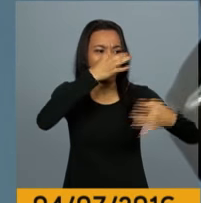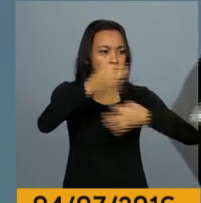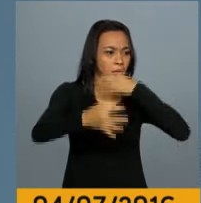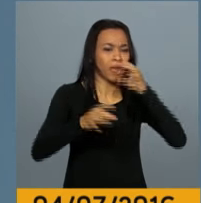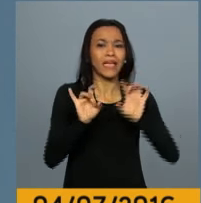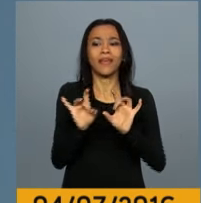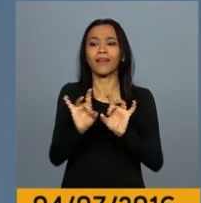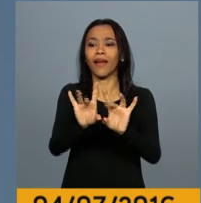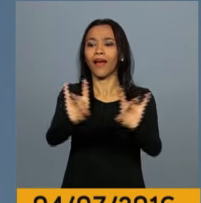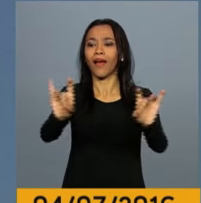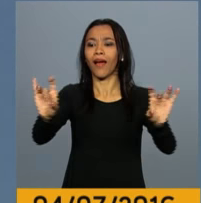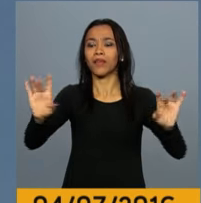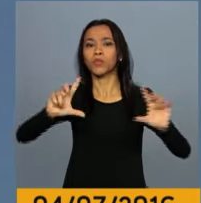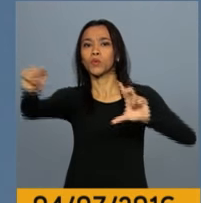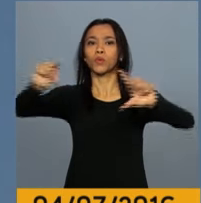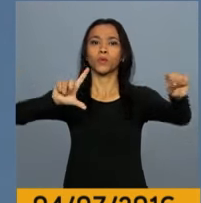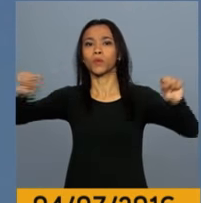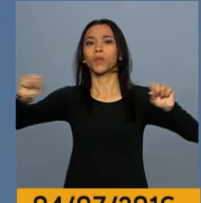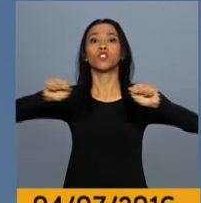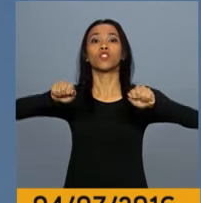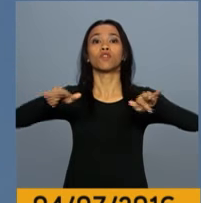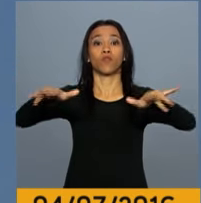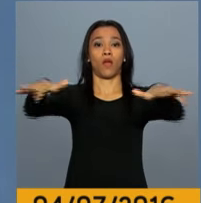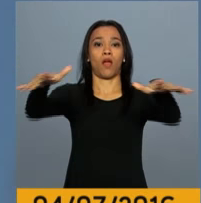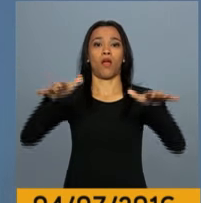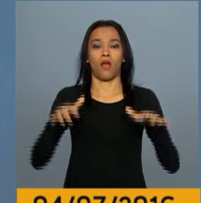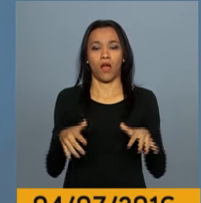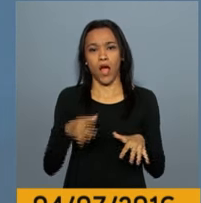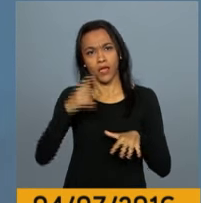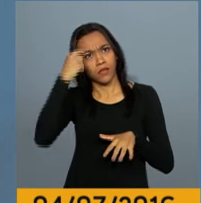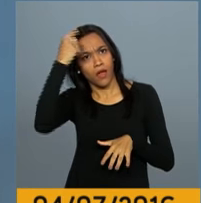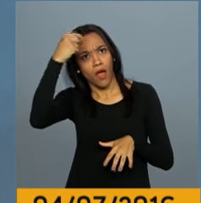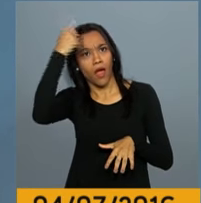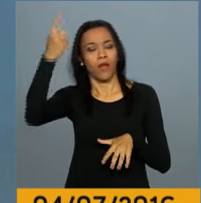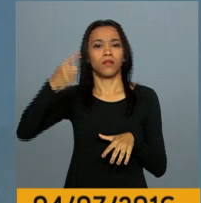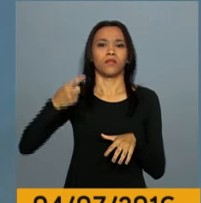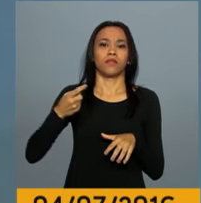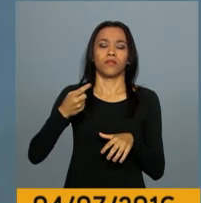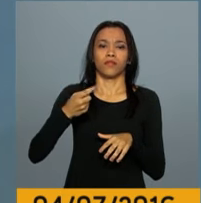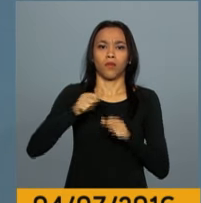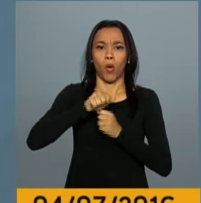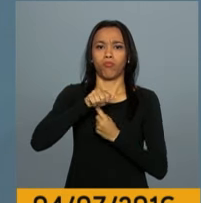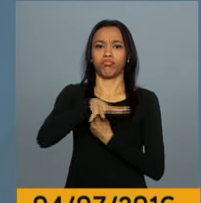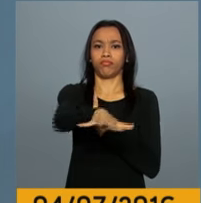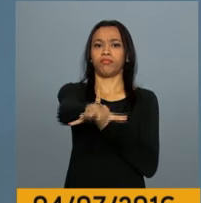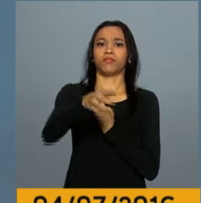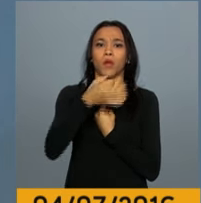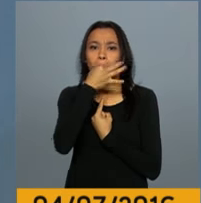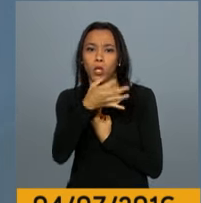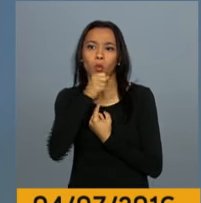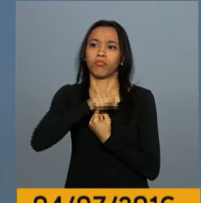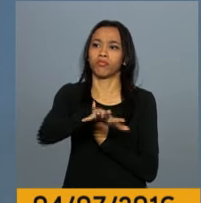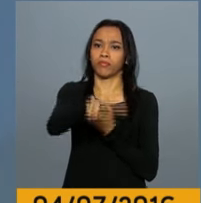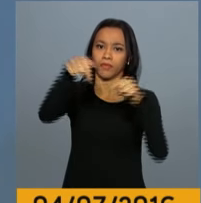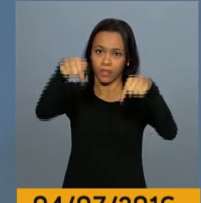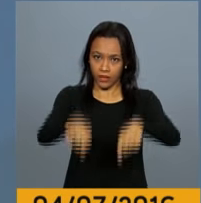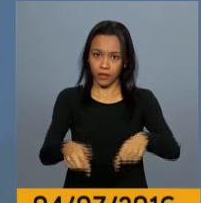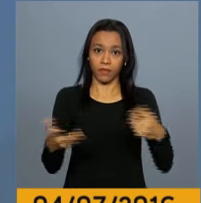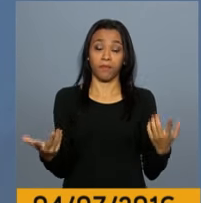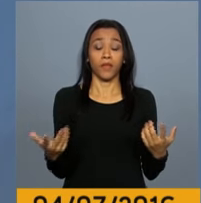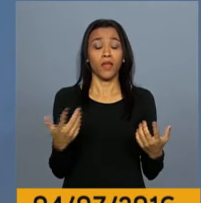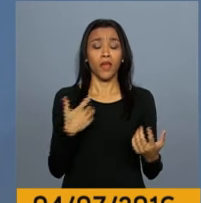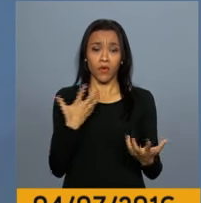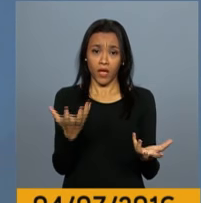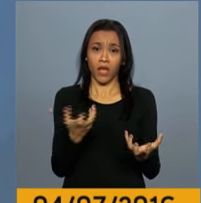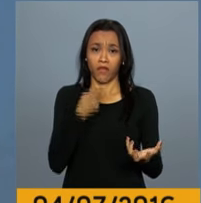daqui sairá para propagar as ideias aqui mencionadas. Eu quero dizer que em